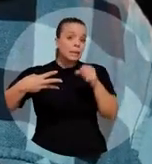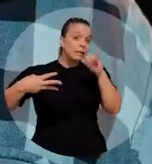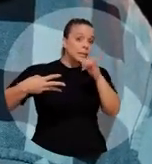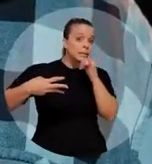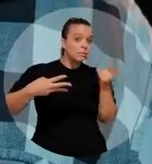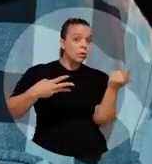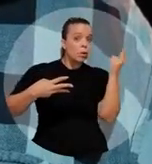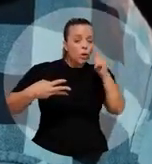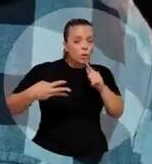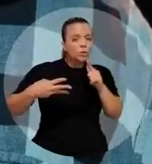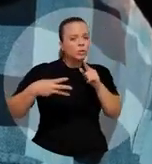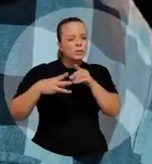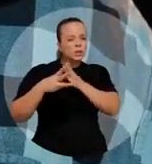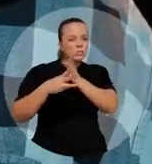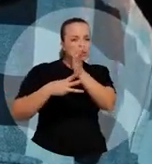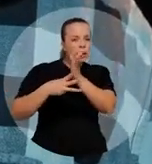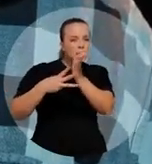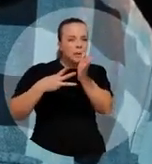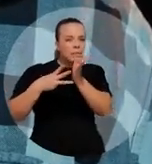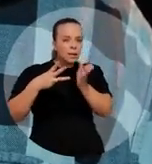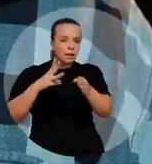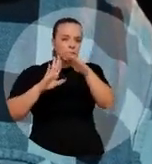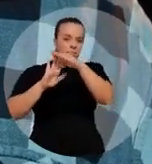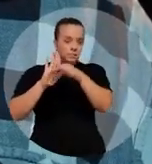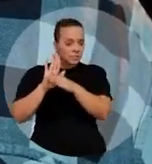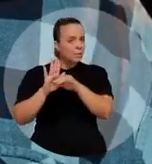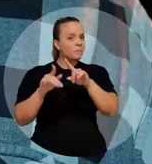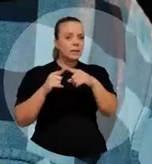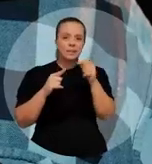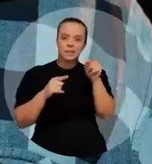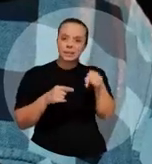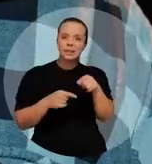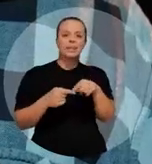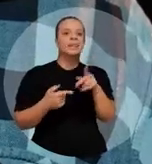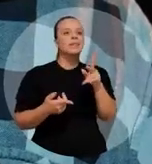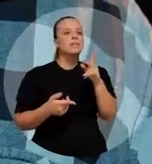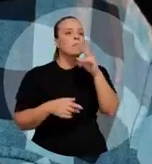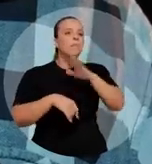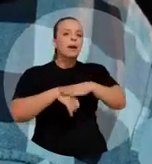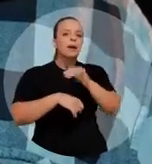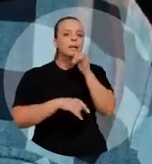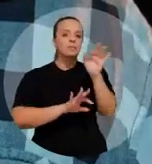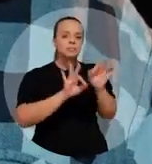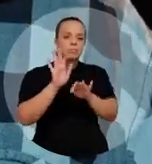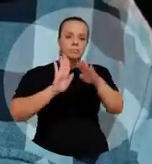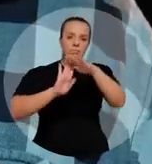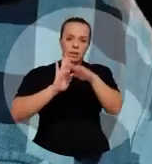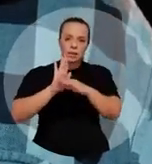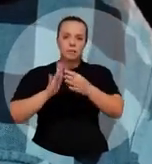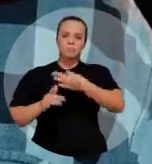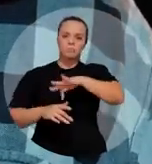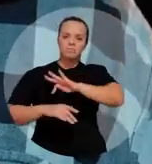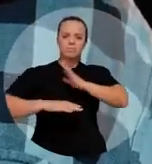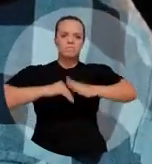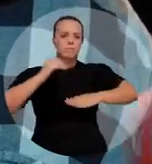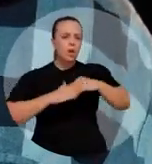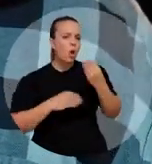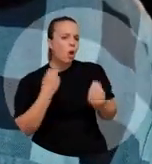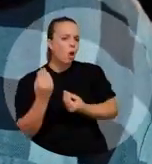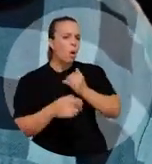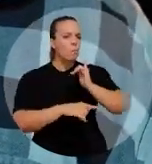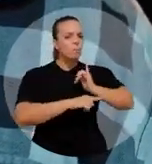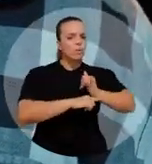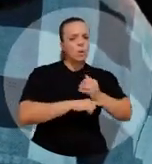eu consigo achar outros nichos de roteiro, sabe? Mas esse foi mais no quesito mesmo de técnica, de roteiro, de estudo, como que eu